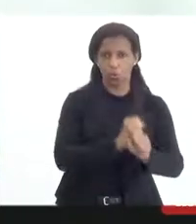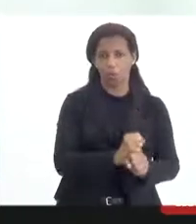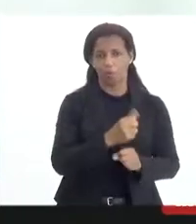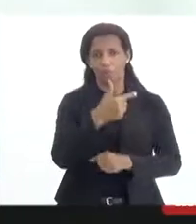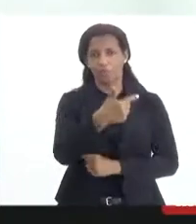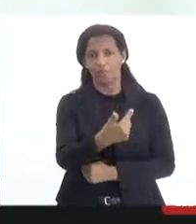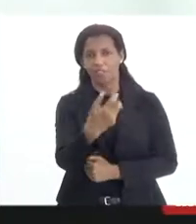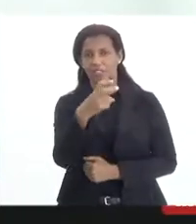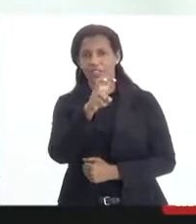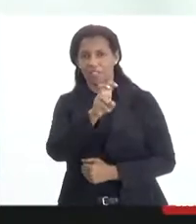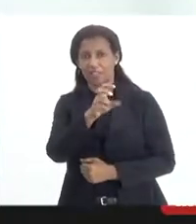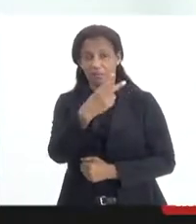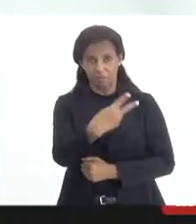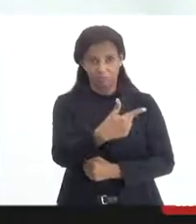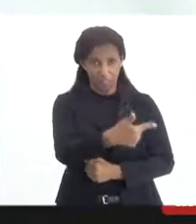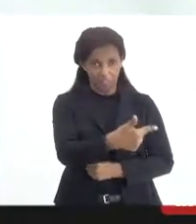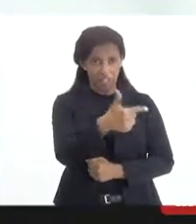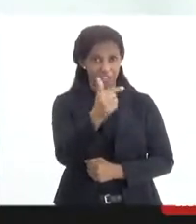27